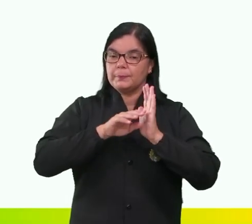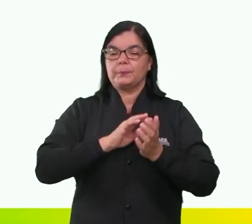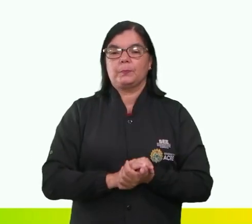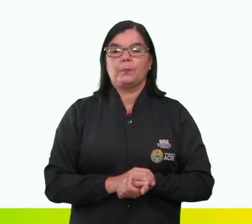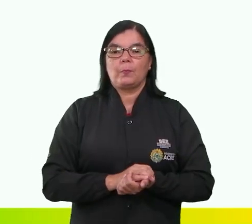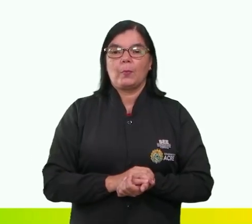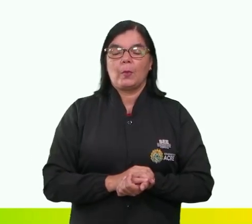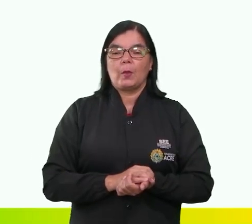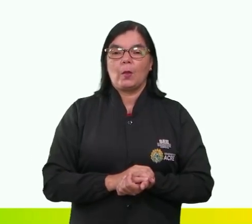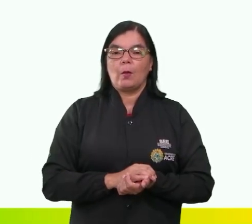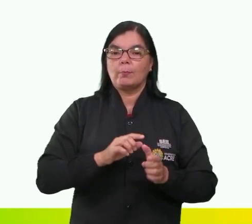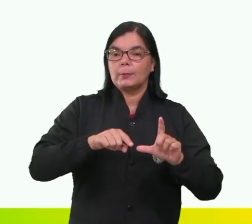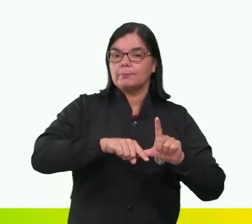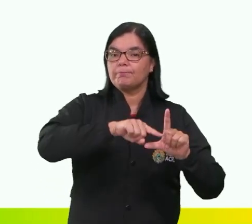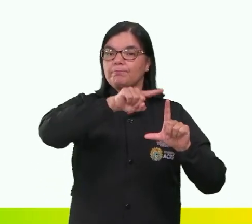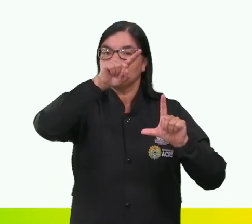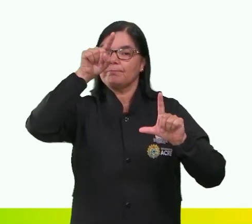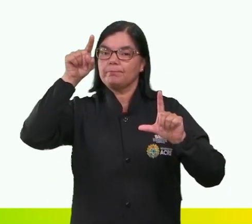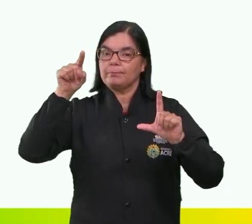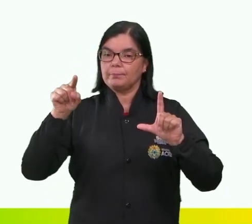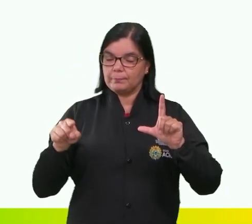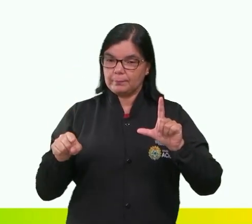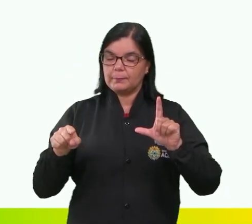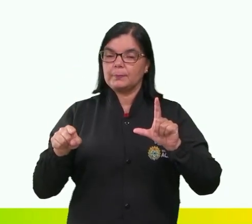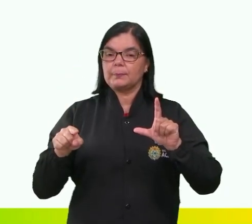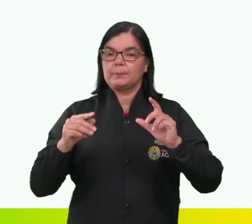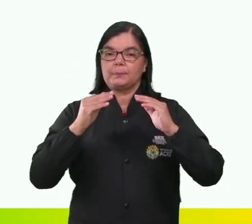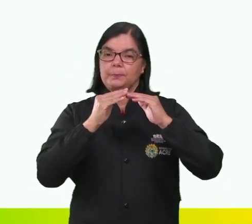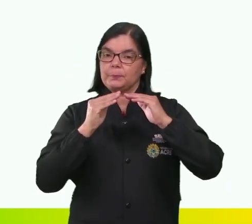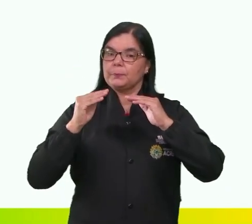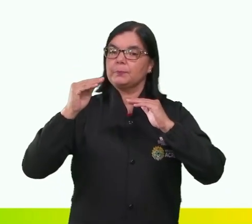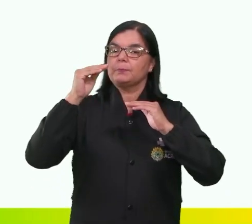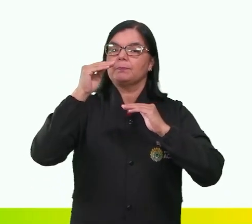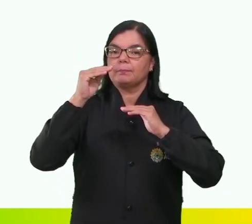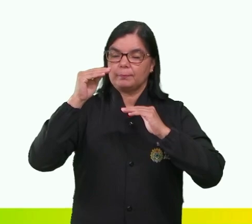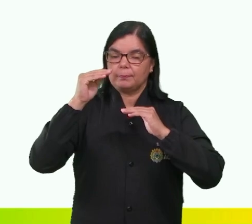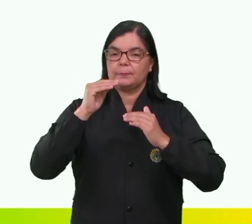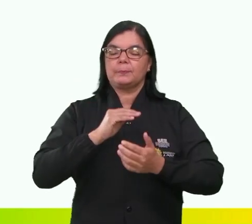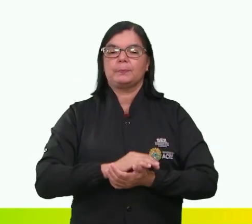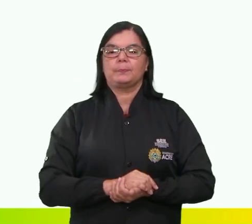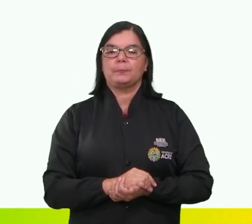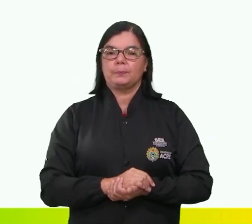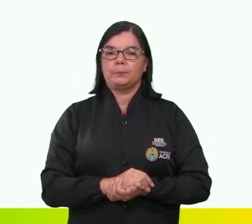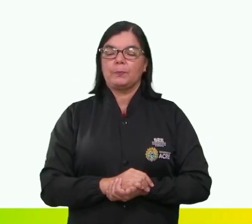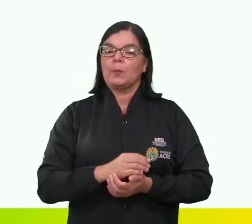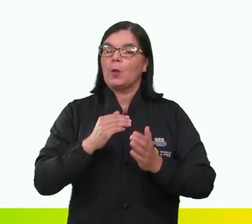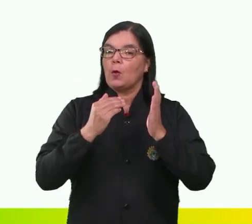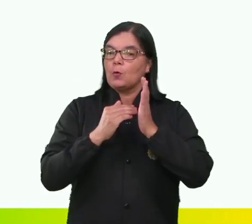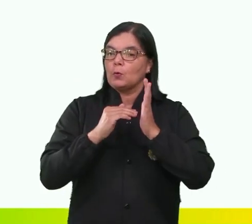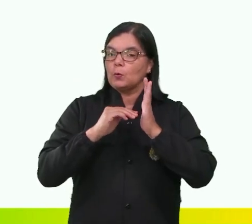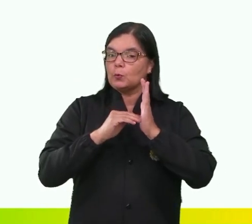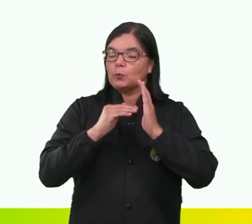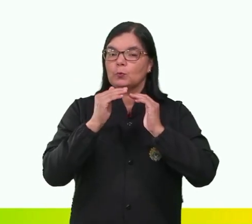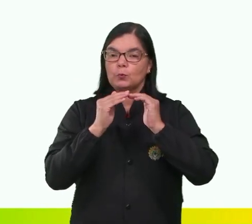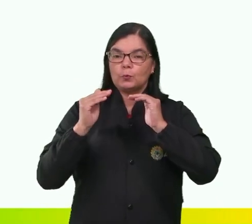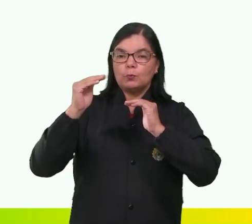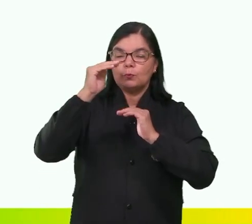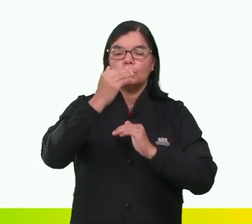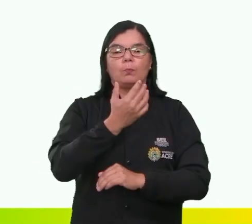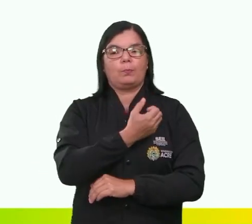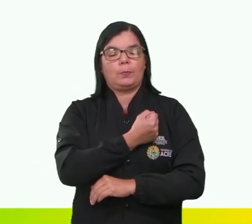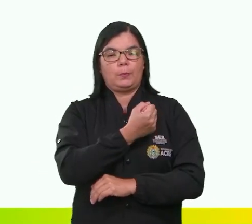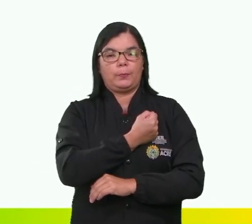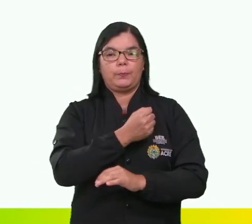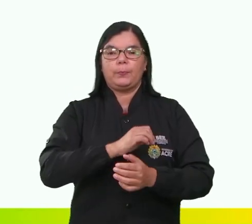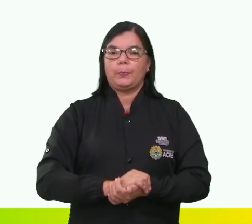Quando for voltada para baixo, ponto de máximo. É o maior valor que pode atribuir.